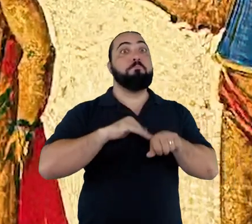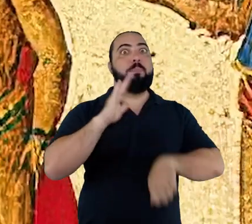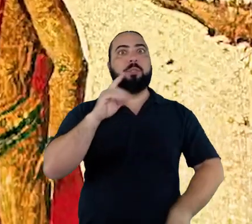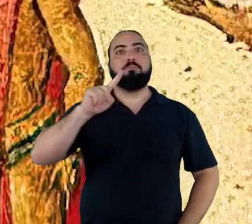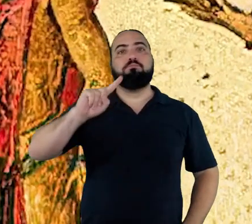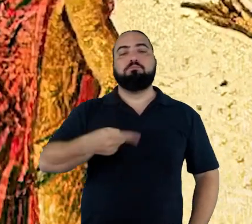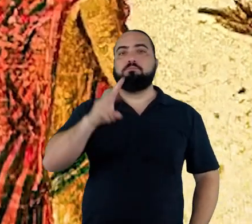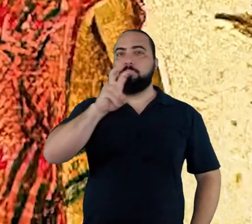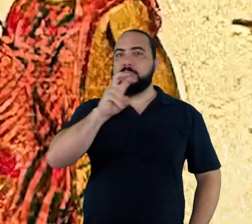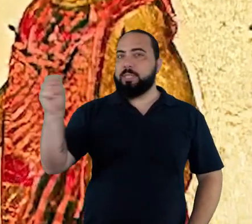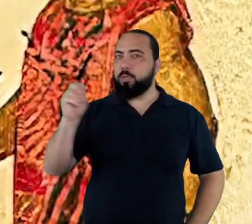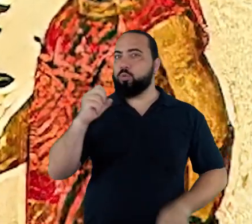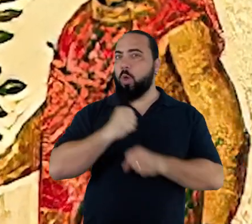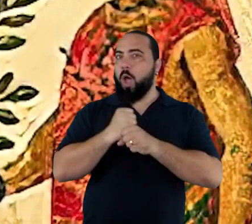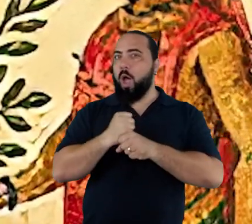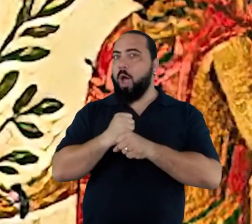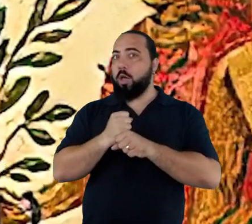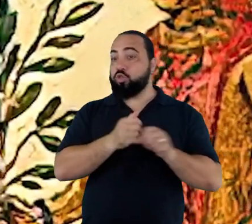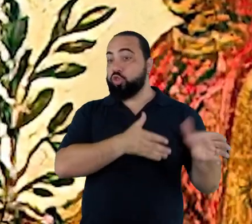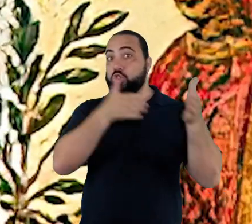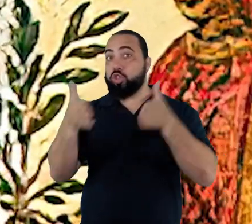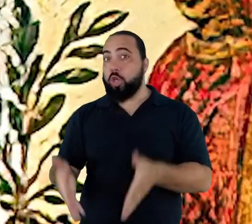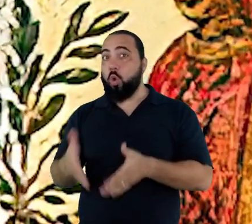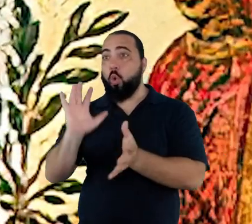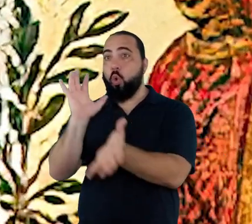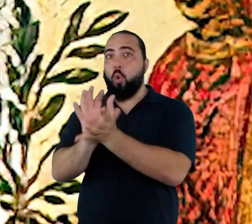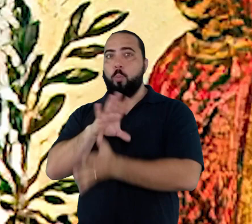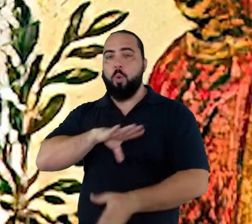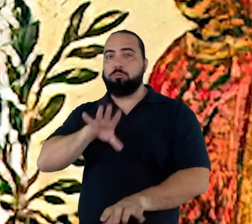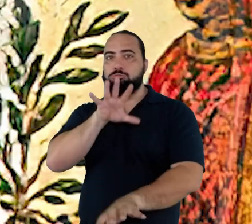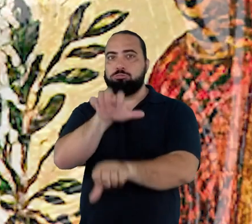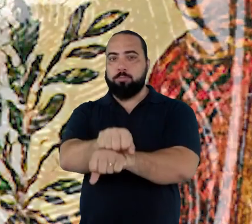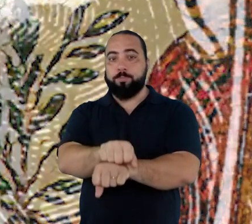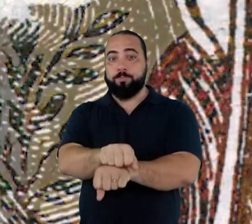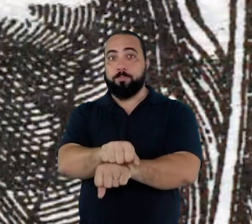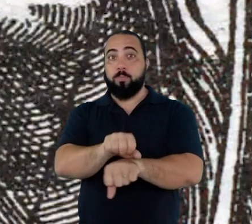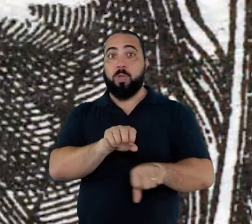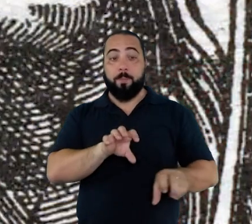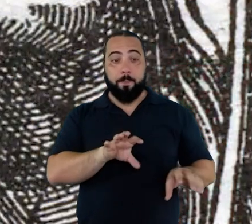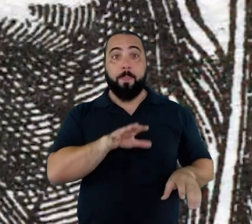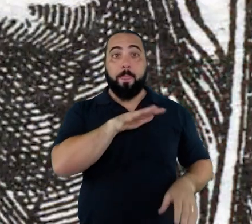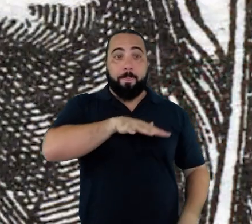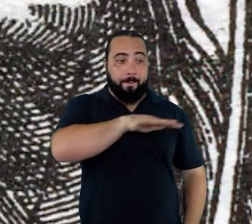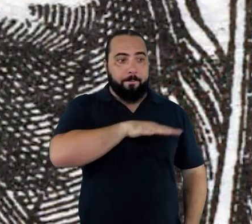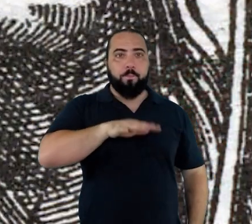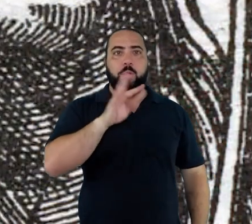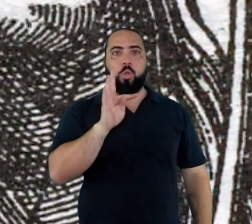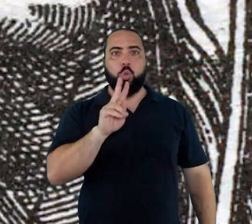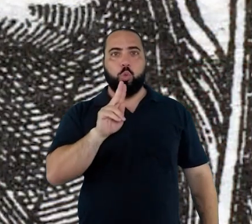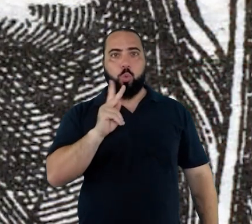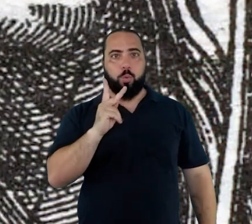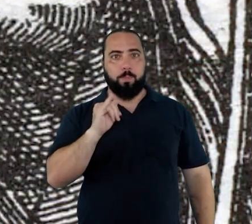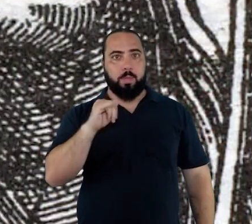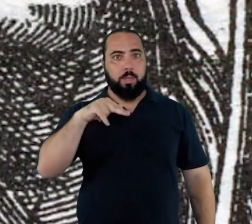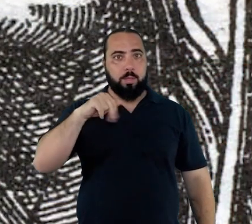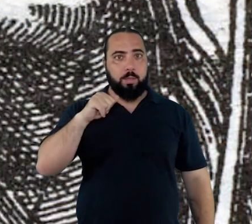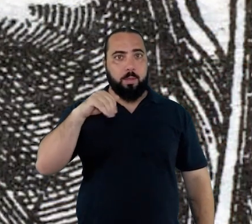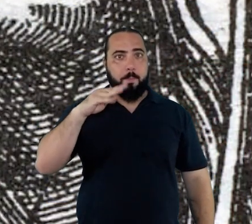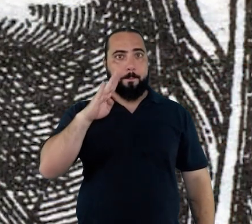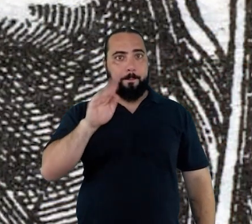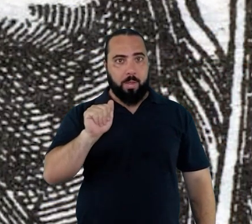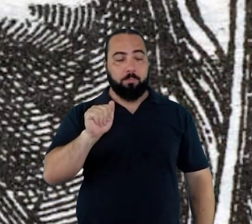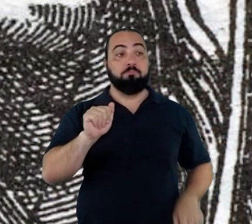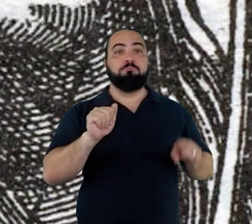mais de 1.500 anos antes da chegada dos colonizadores por aqui. O povo tupinambá, que predominava na região da atual cidade do